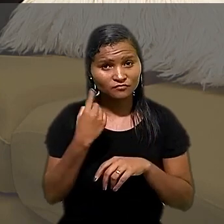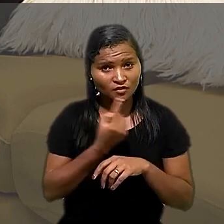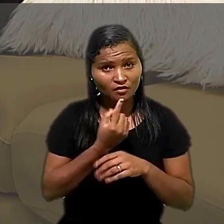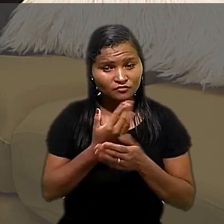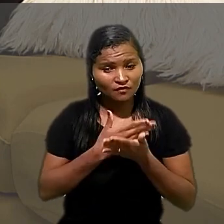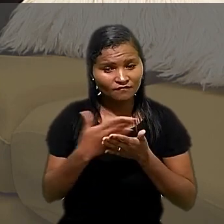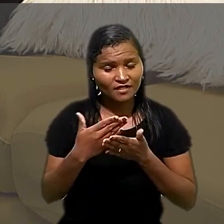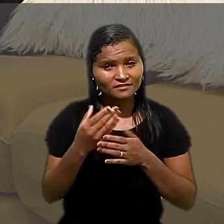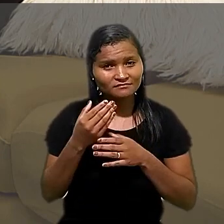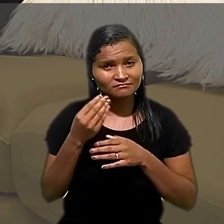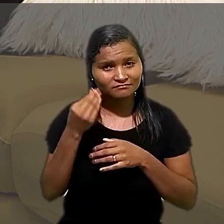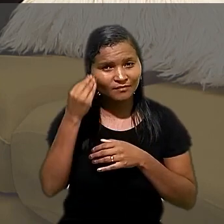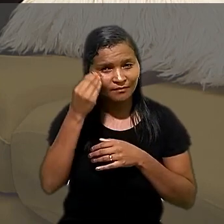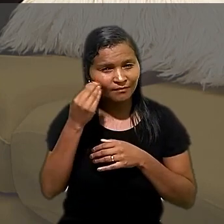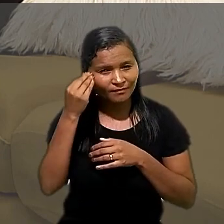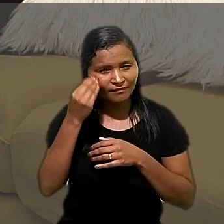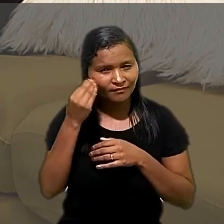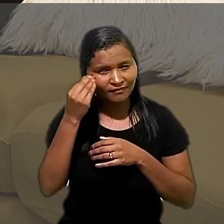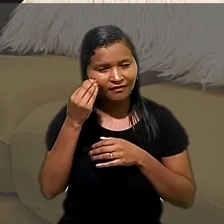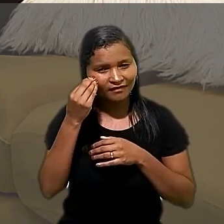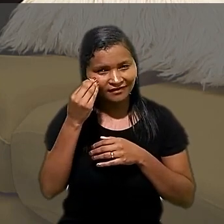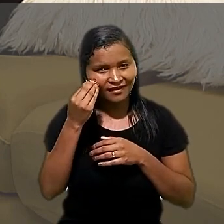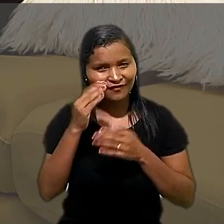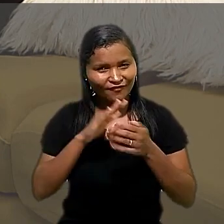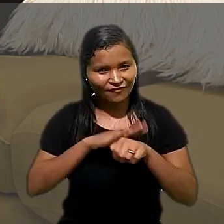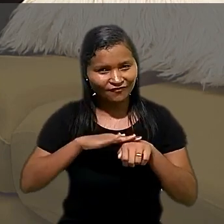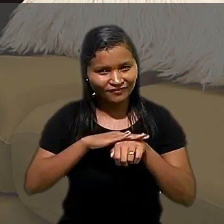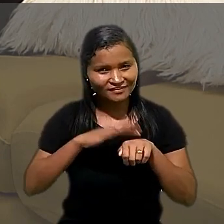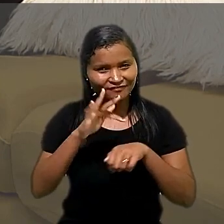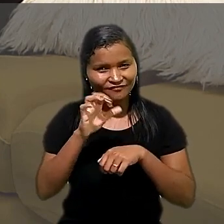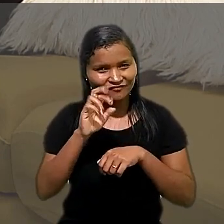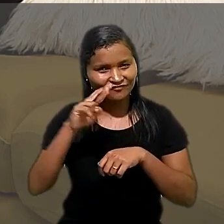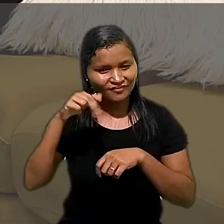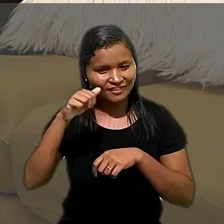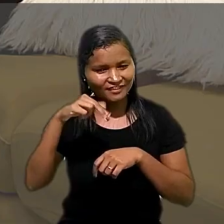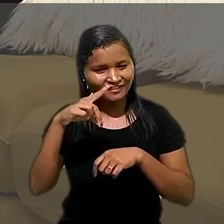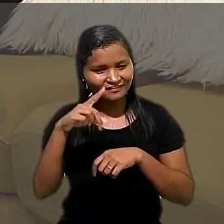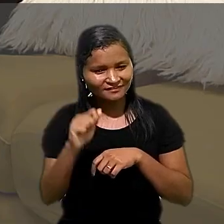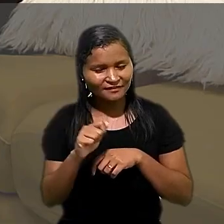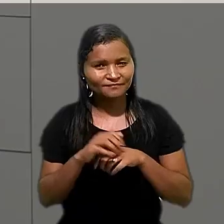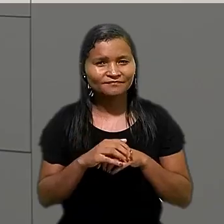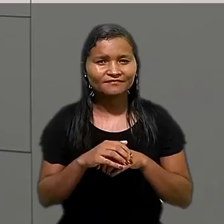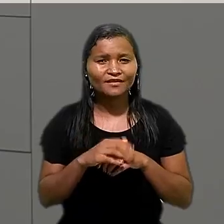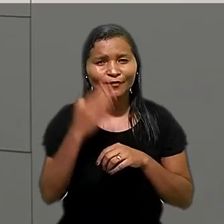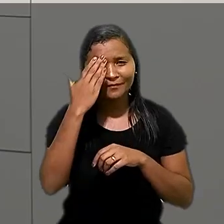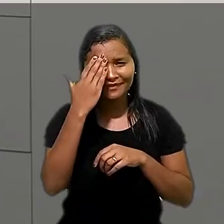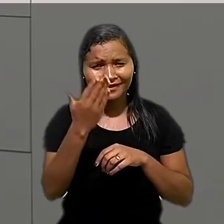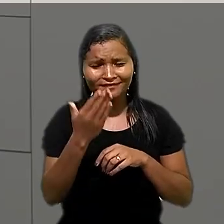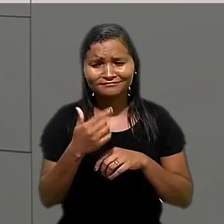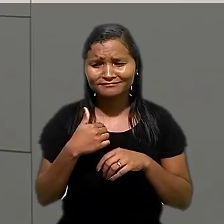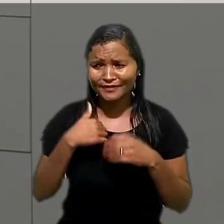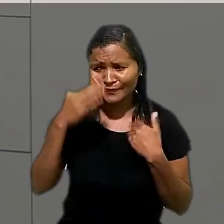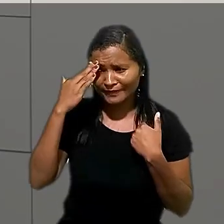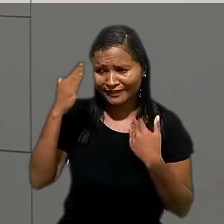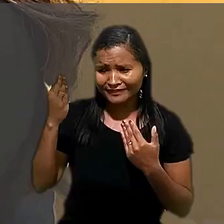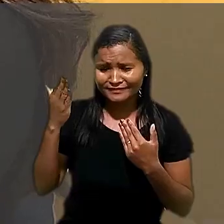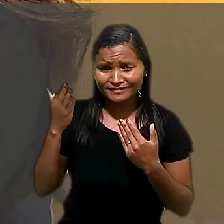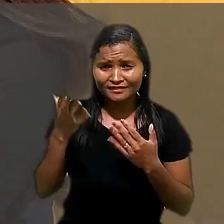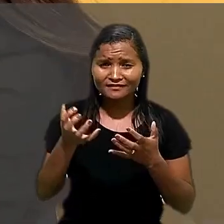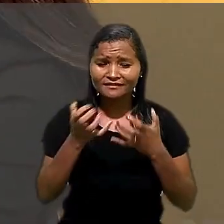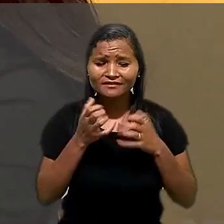a gente conversa com a psicóloga Fernanda Angeline obrigado por estar conosco Fernanda aí Eu que agradeço o convite